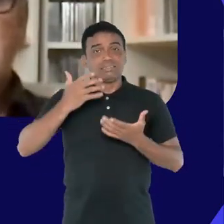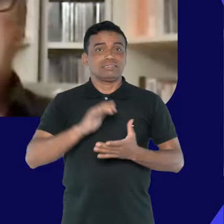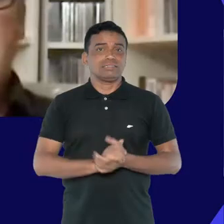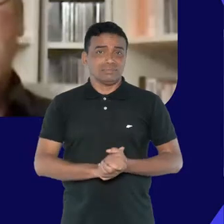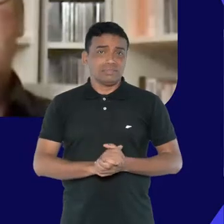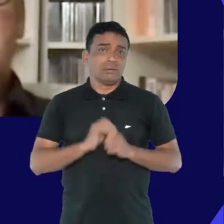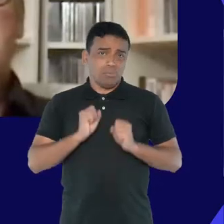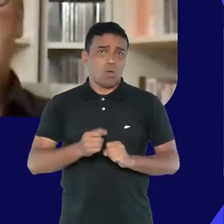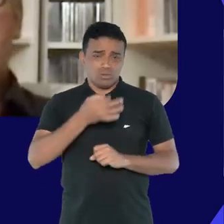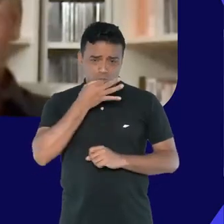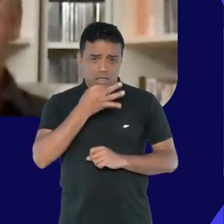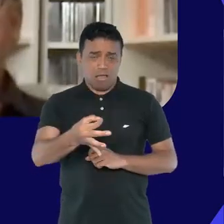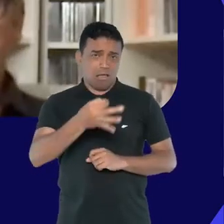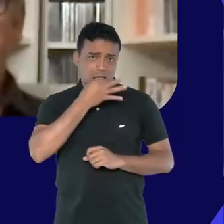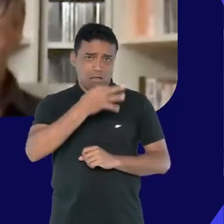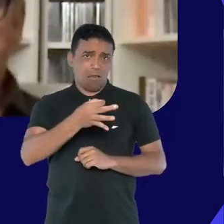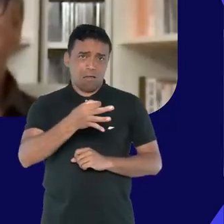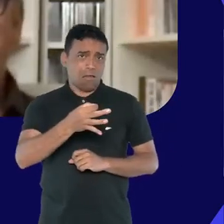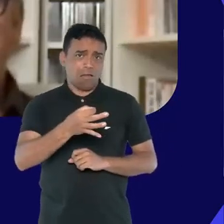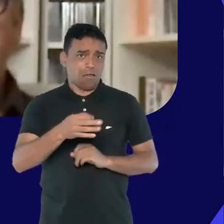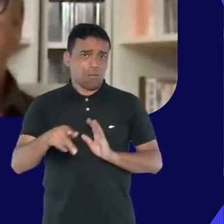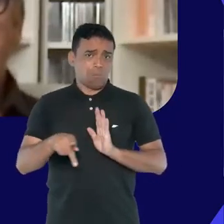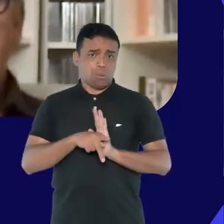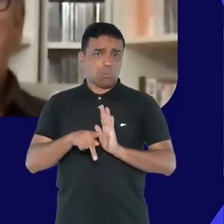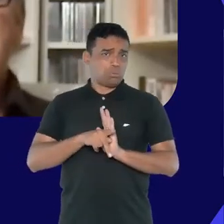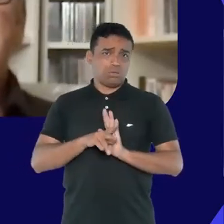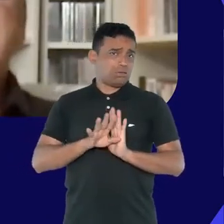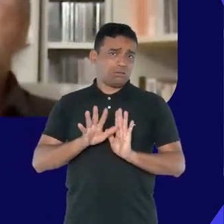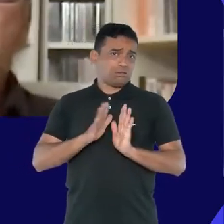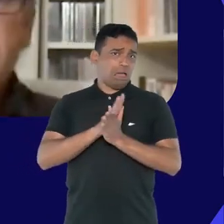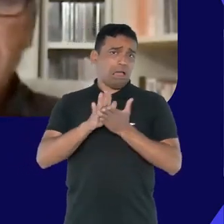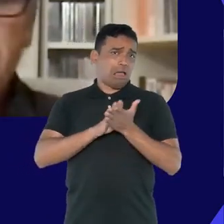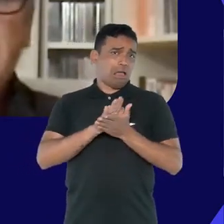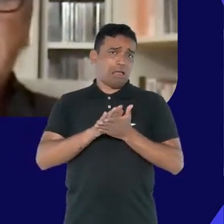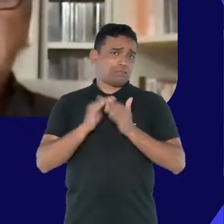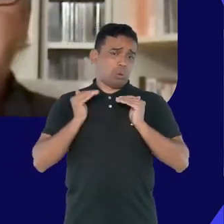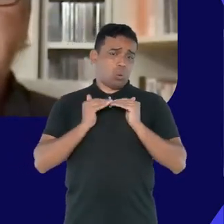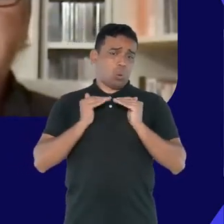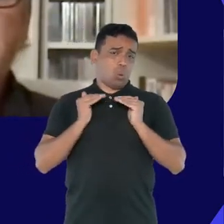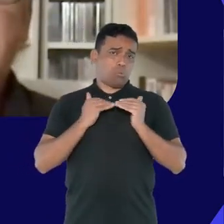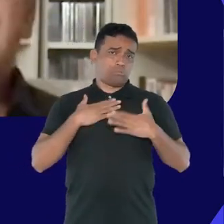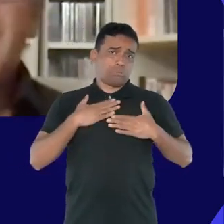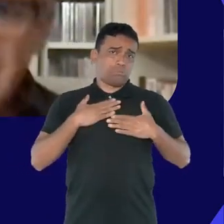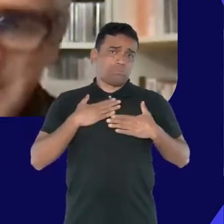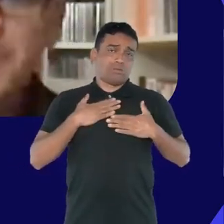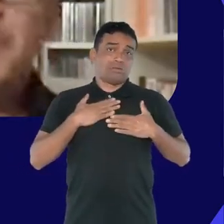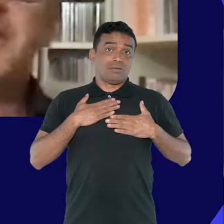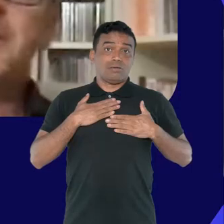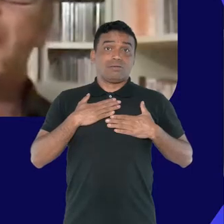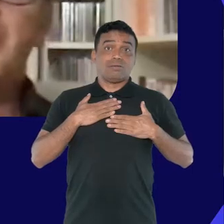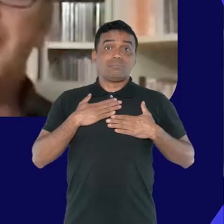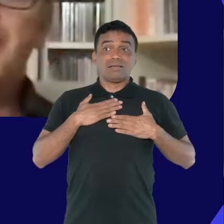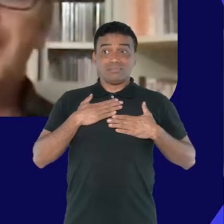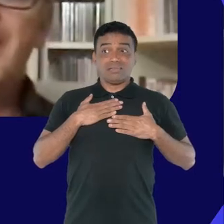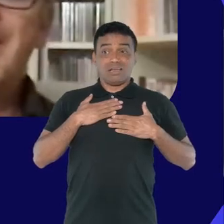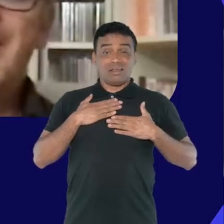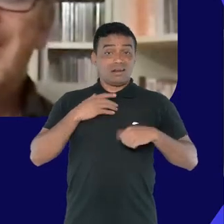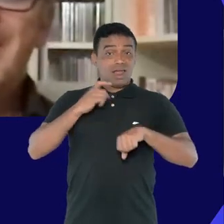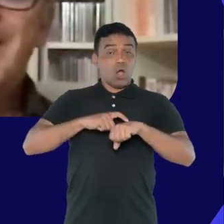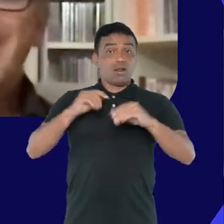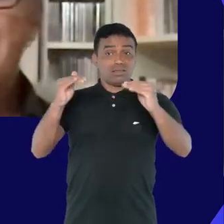não me diz respeito pessoal, mas mesmo quando não me diz respeito, diz-me